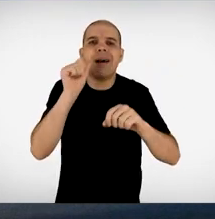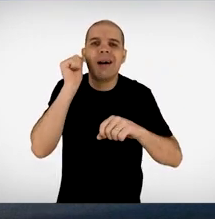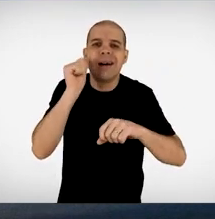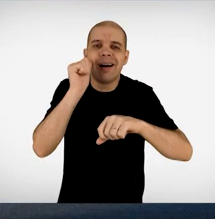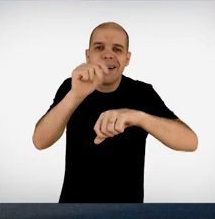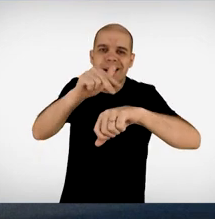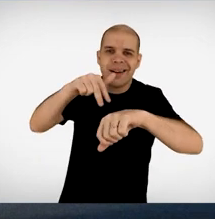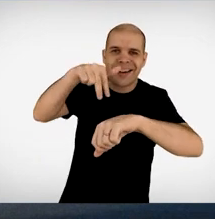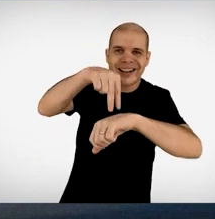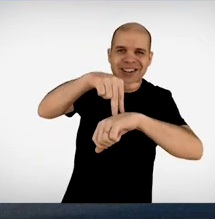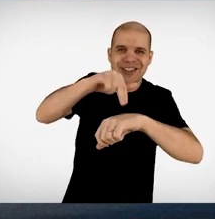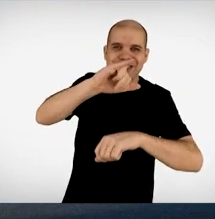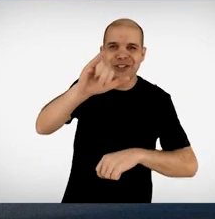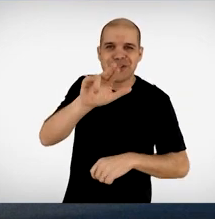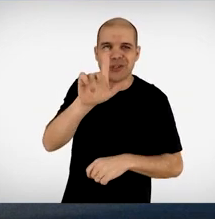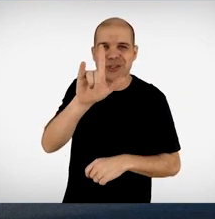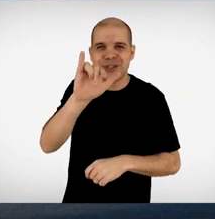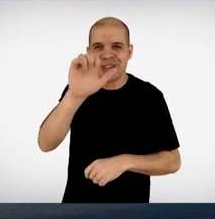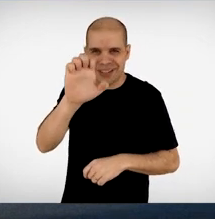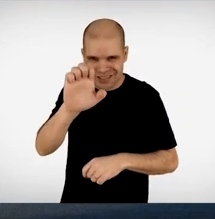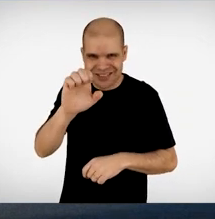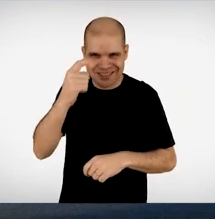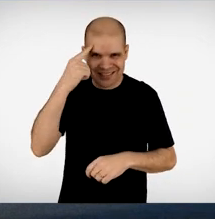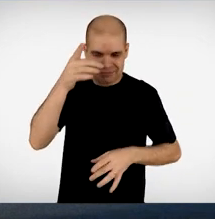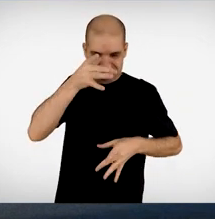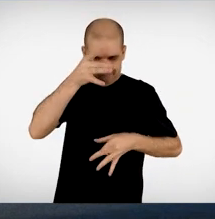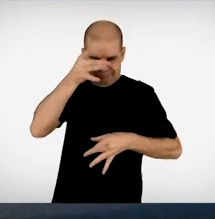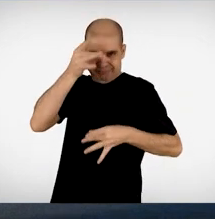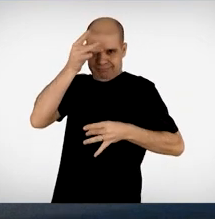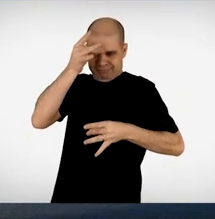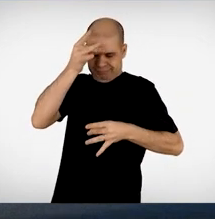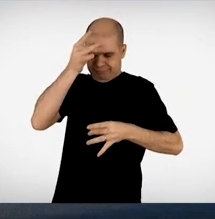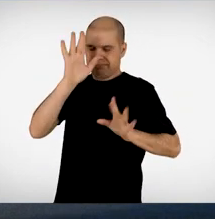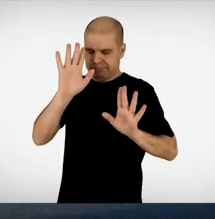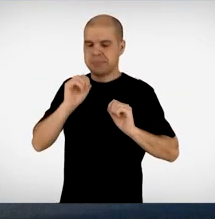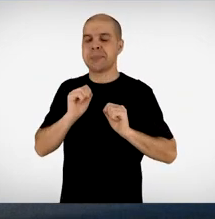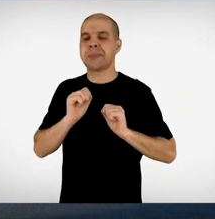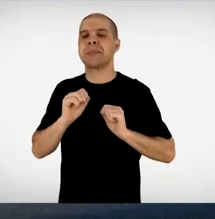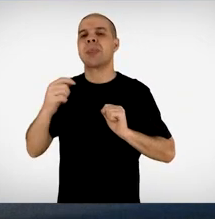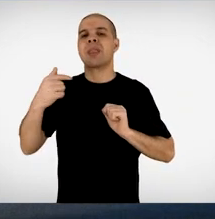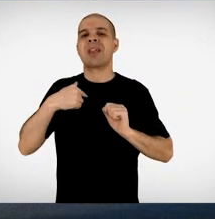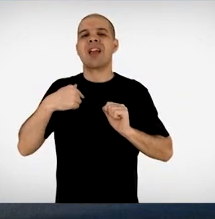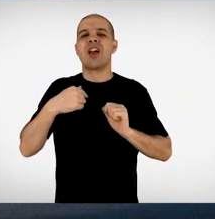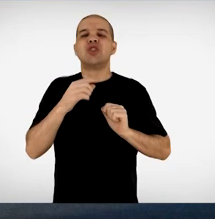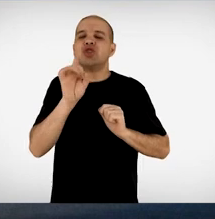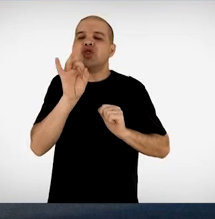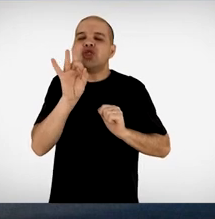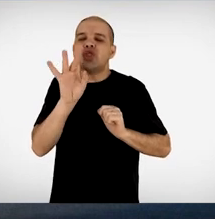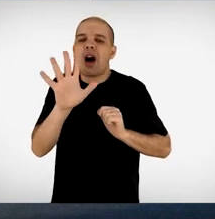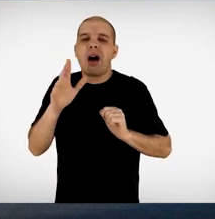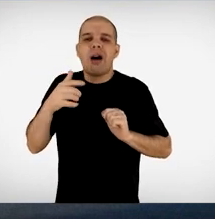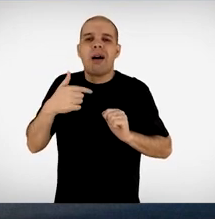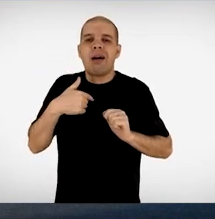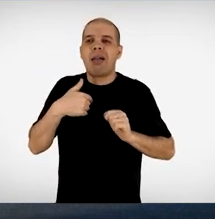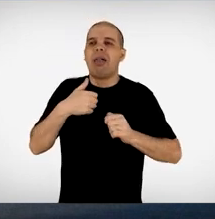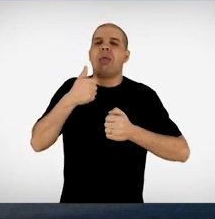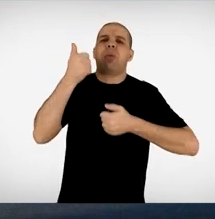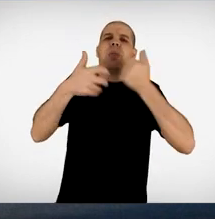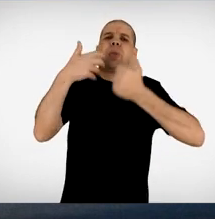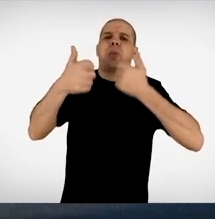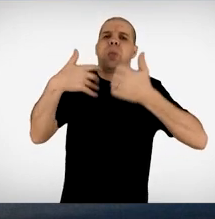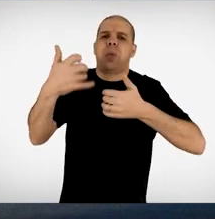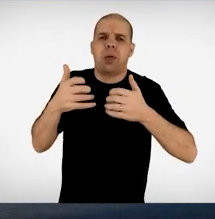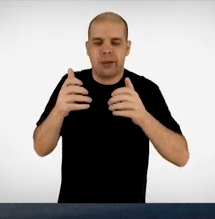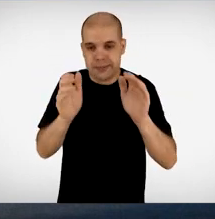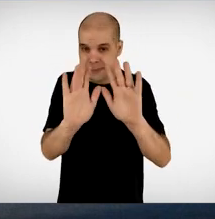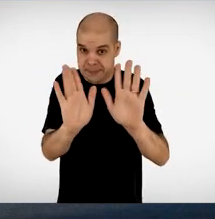da personagem, eu vou convidar vocês aqui para fazer um caminhar comigo e convidar